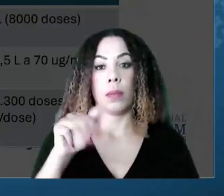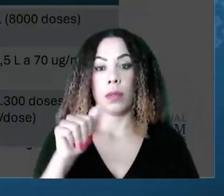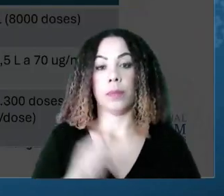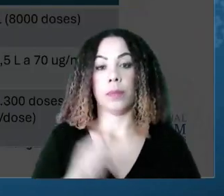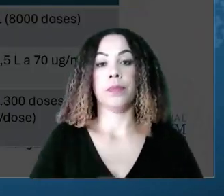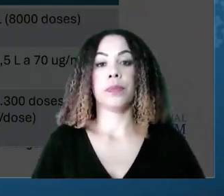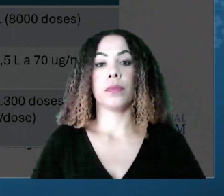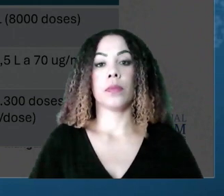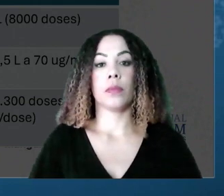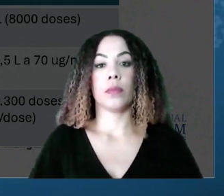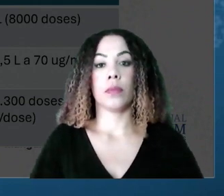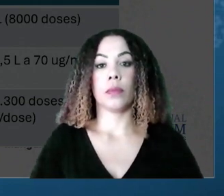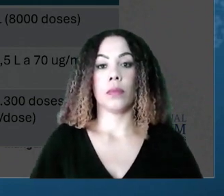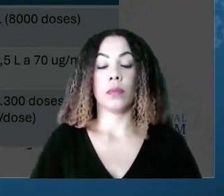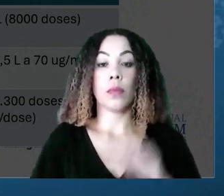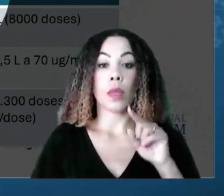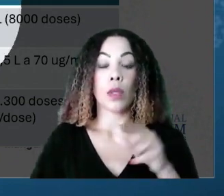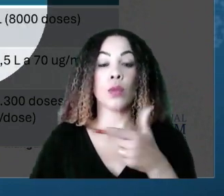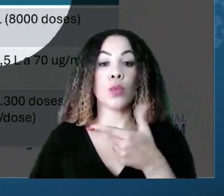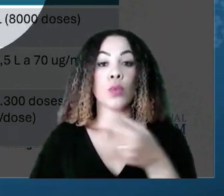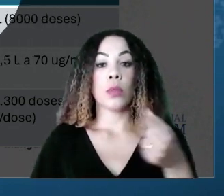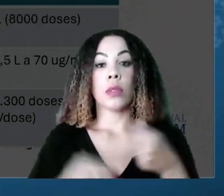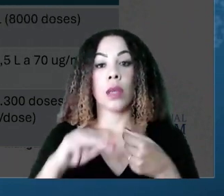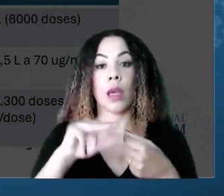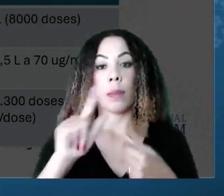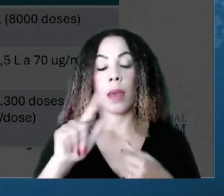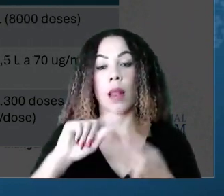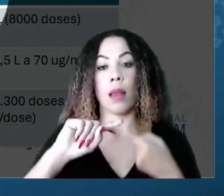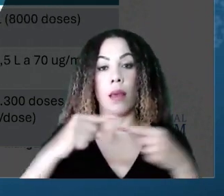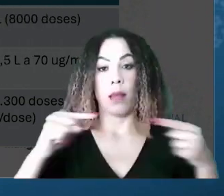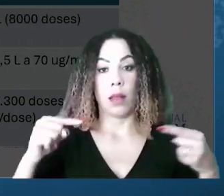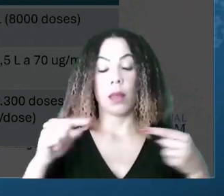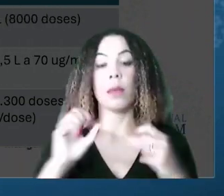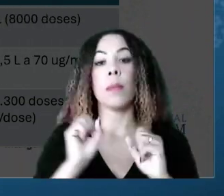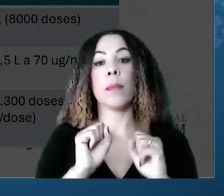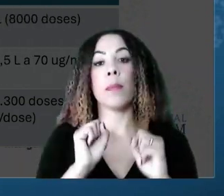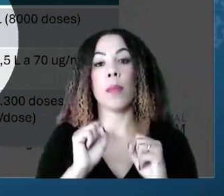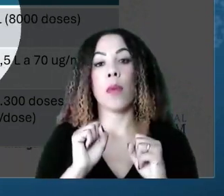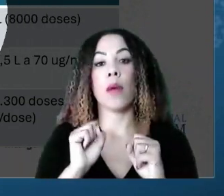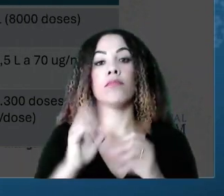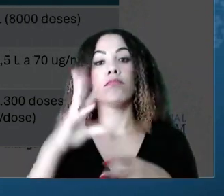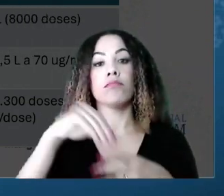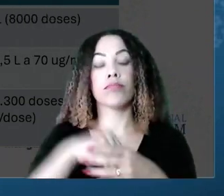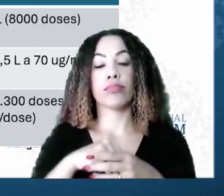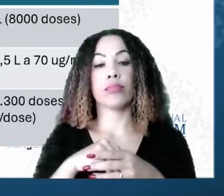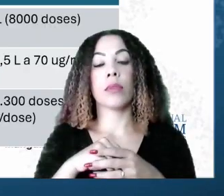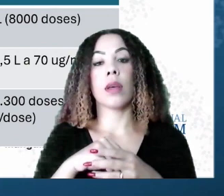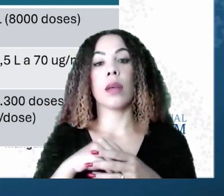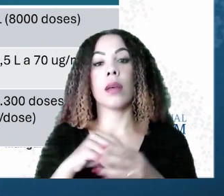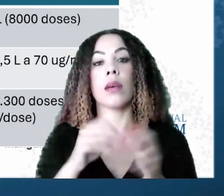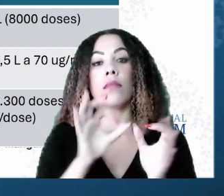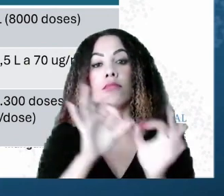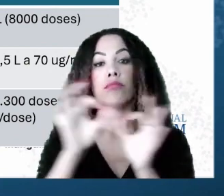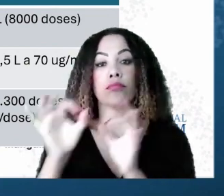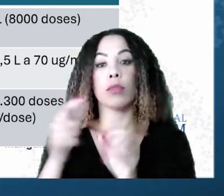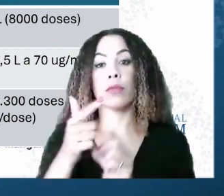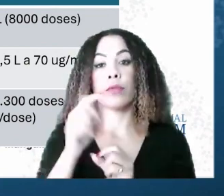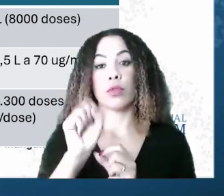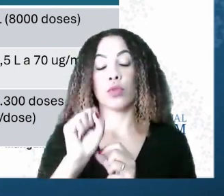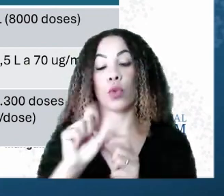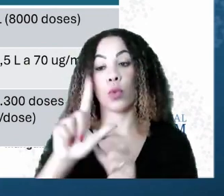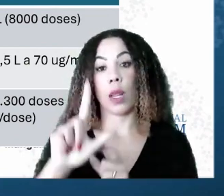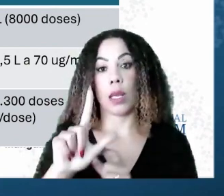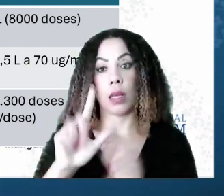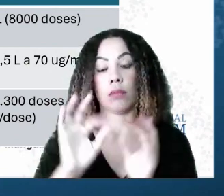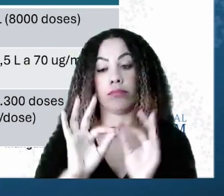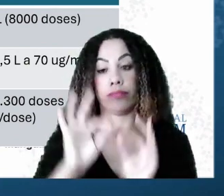Esses 200 ml de RNA podem ser encapsulados em 28 litros de